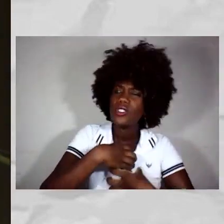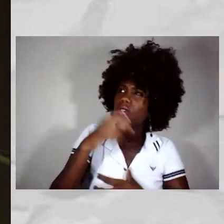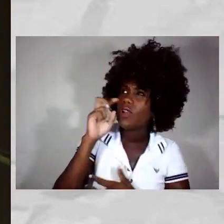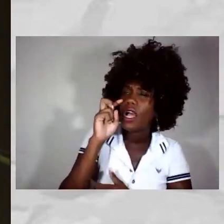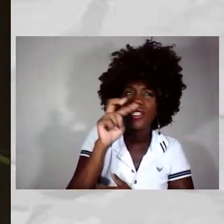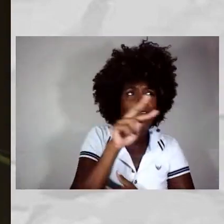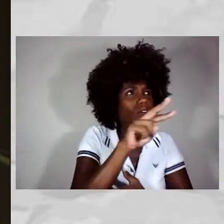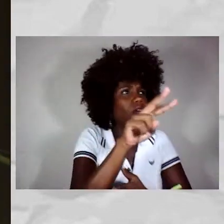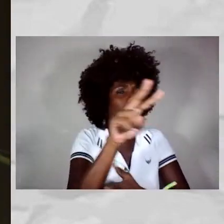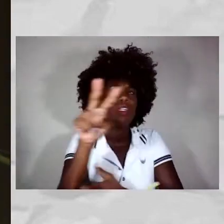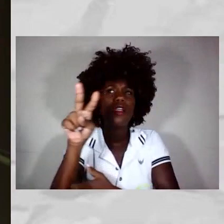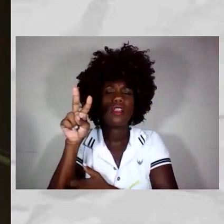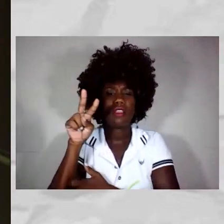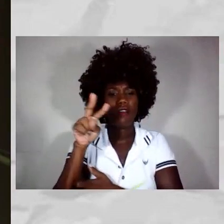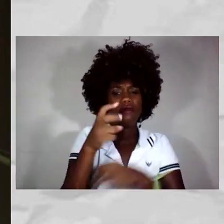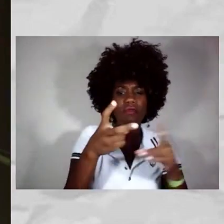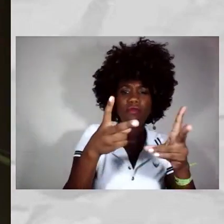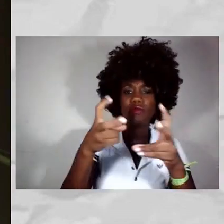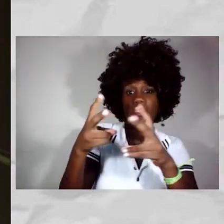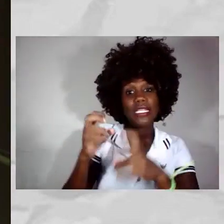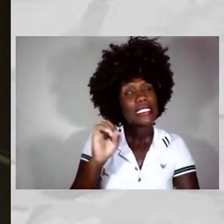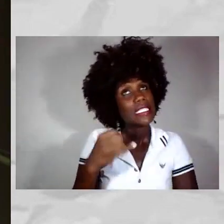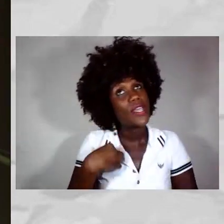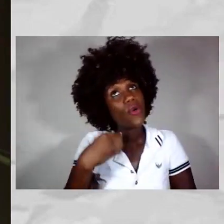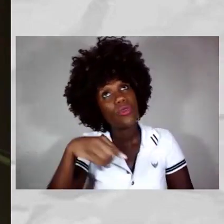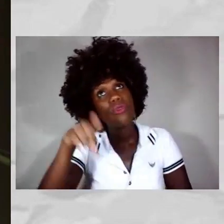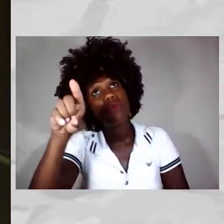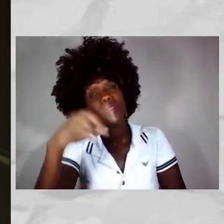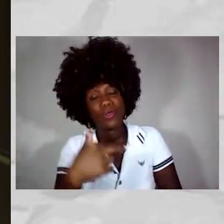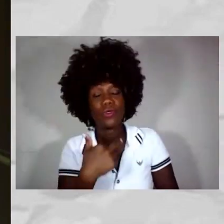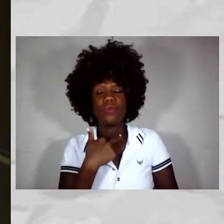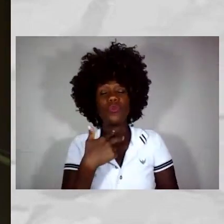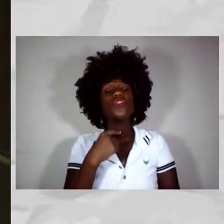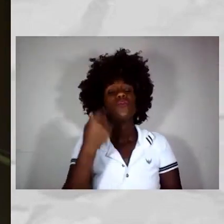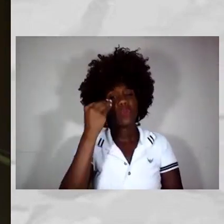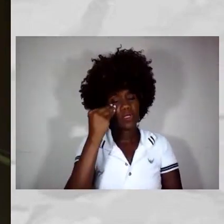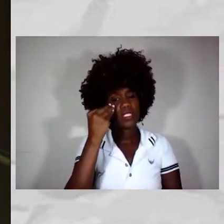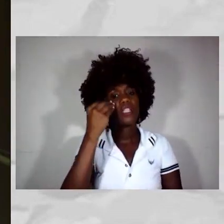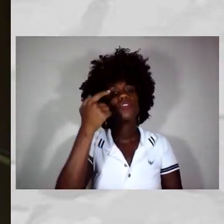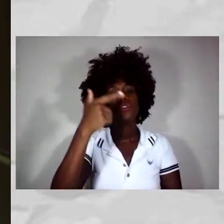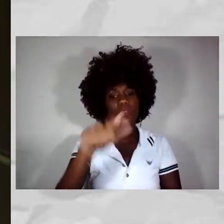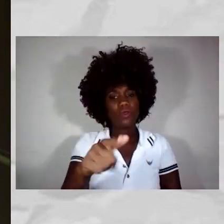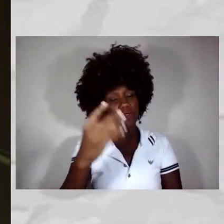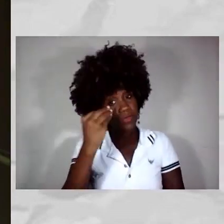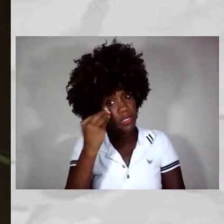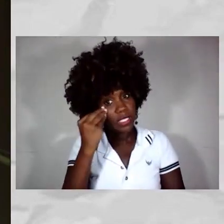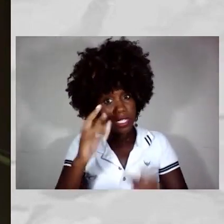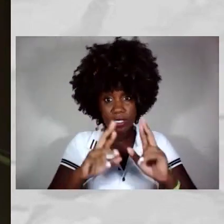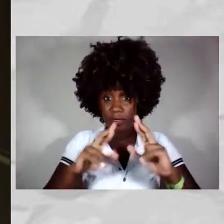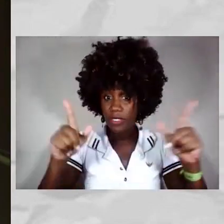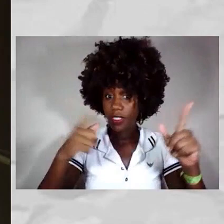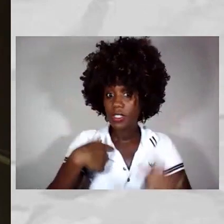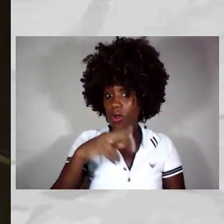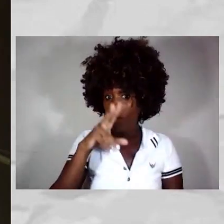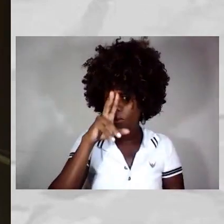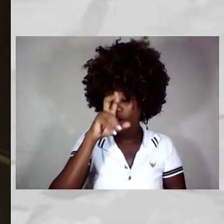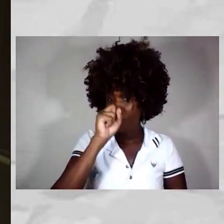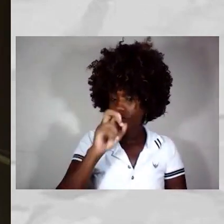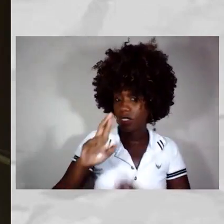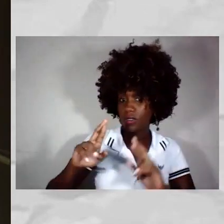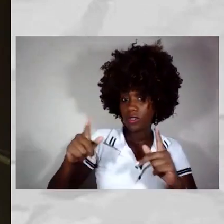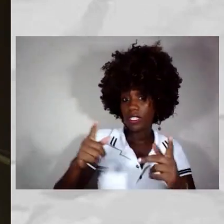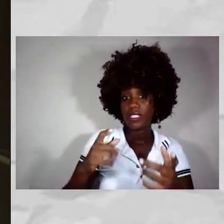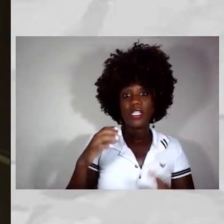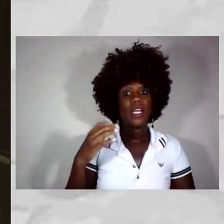miúde. Se eu não fui porque não pude, irei tentar novamente. Porém, tentar diferente, com outra força no traço, aquecendo